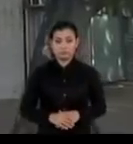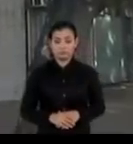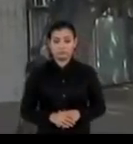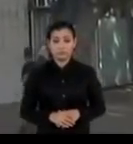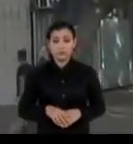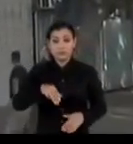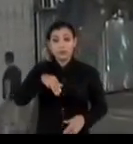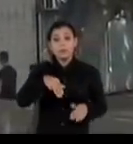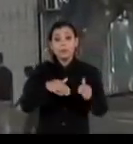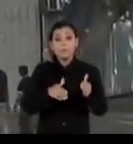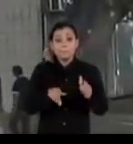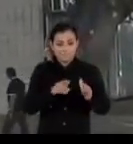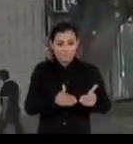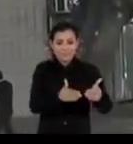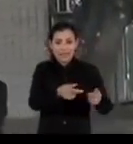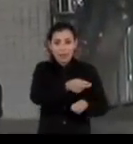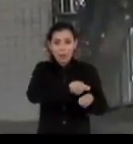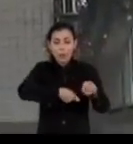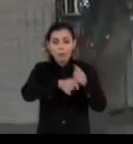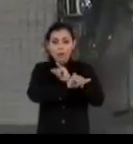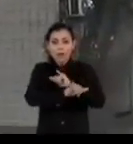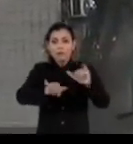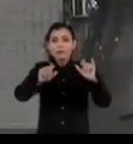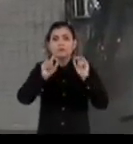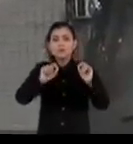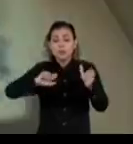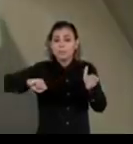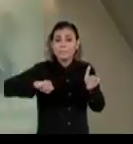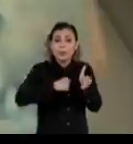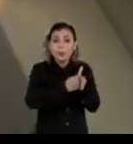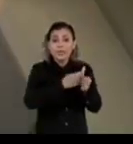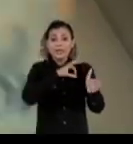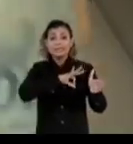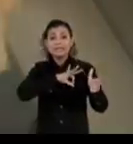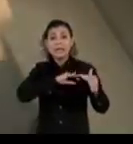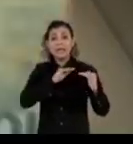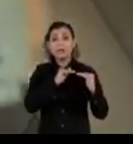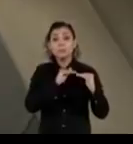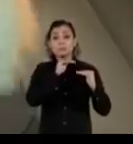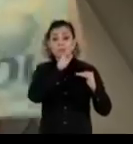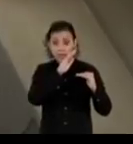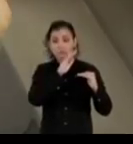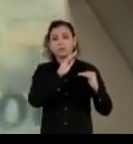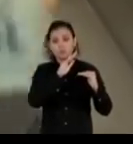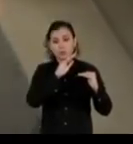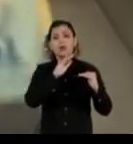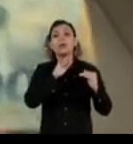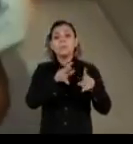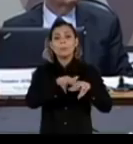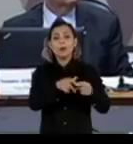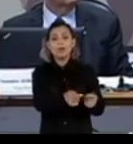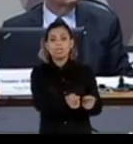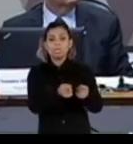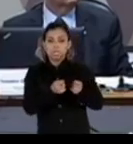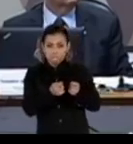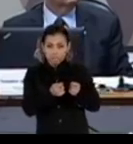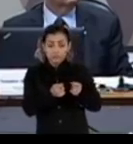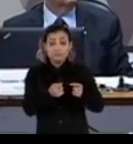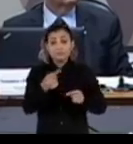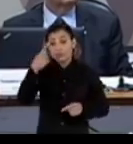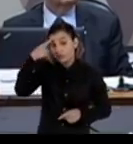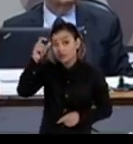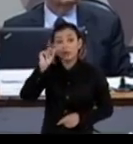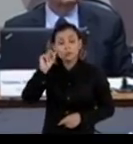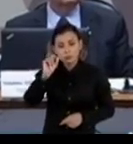O Ministério da Economia estuda uma forma de congelar o salário mínimo em situações de aperto fiscal. A ideia